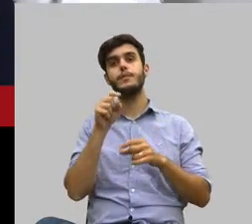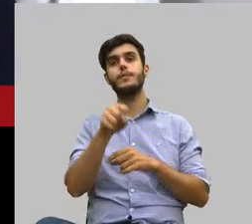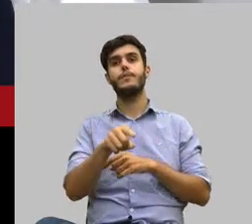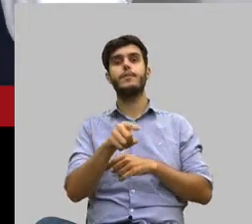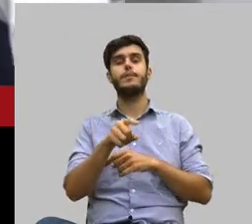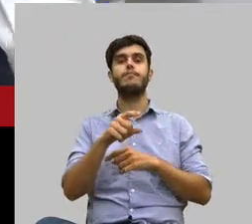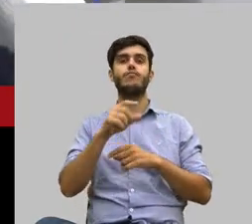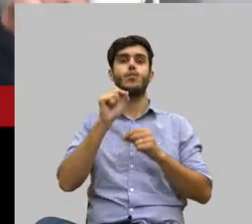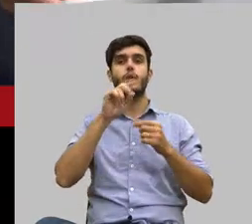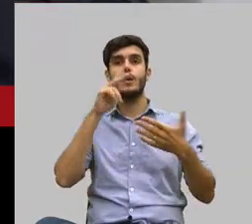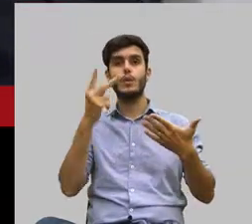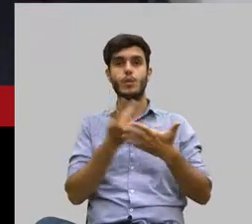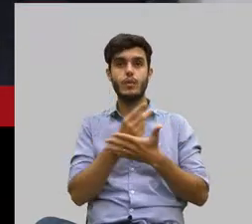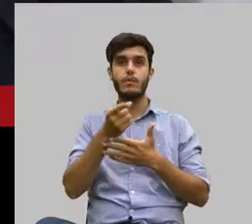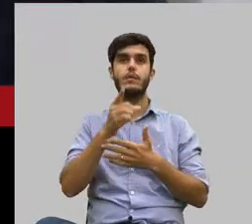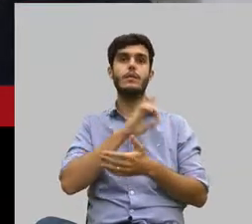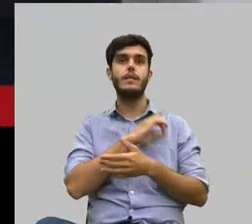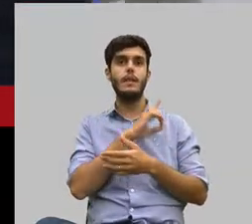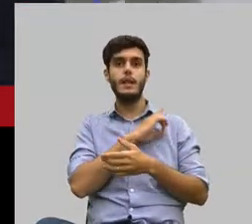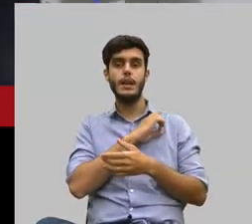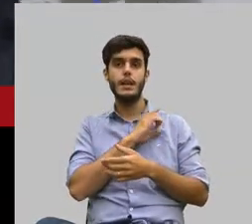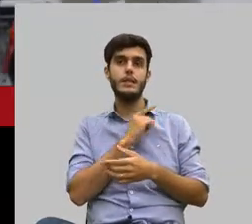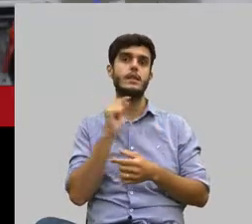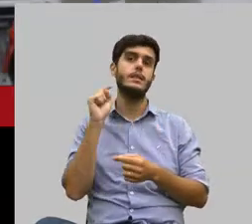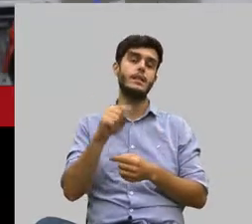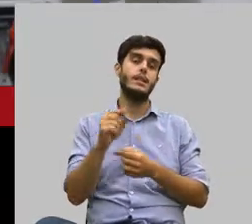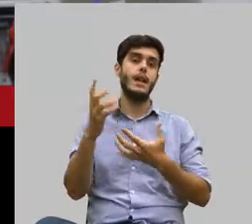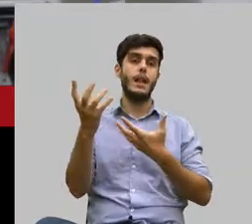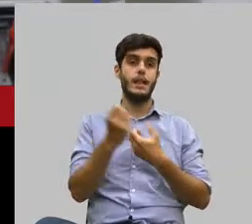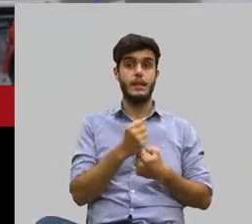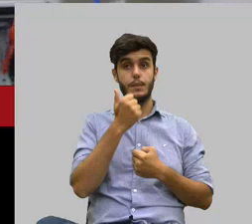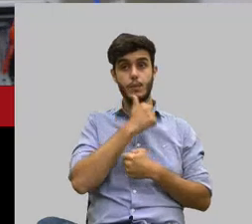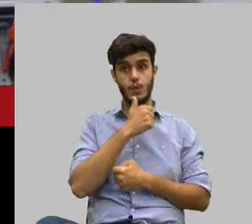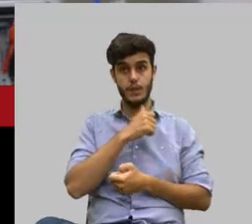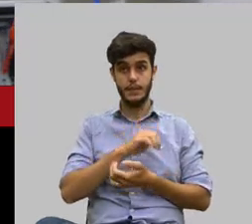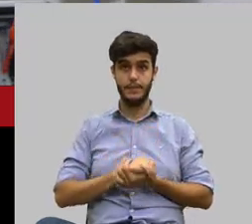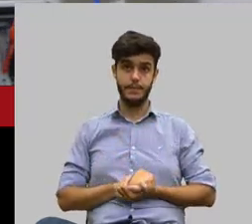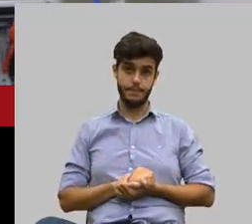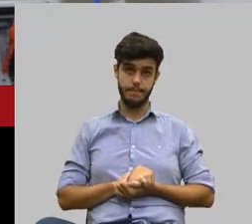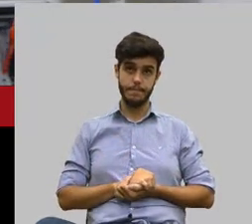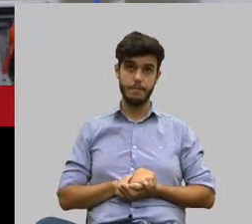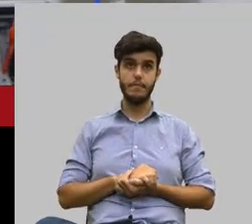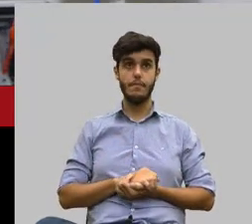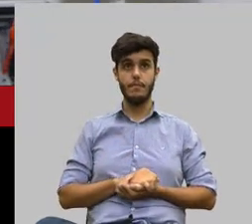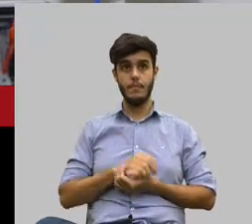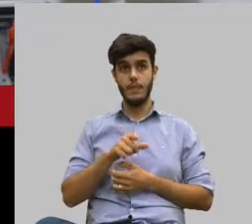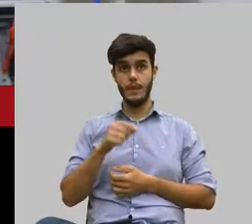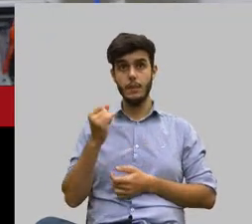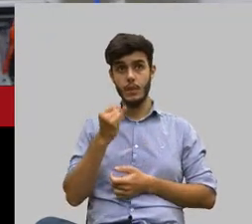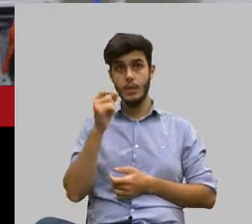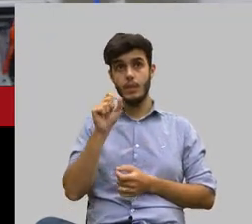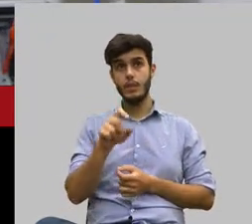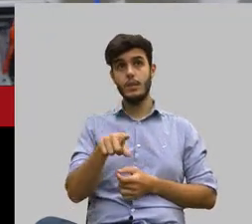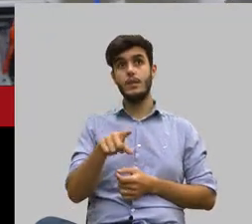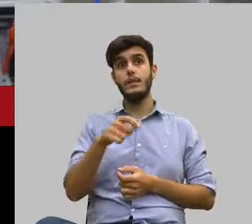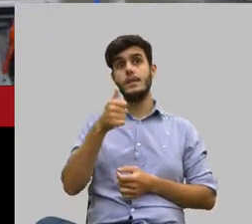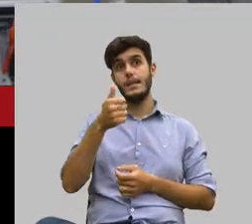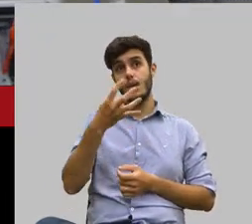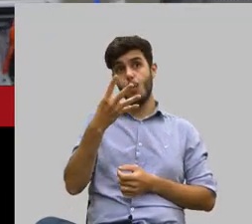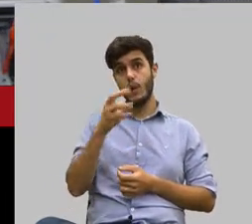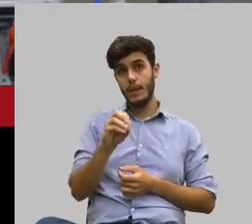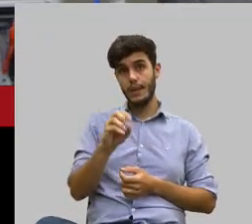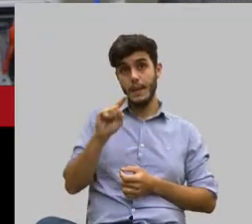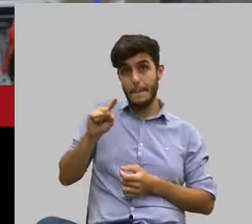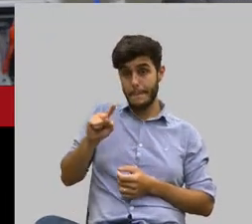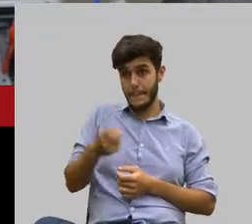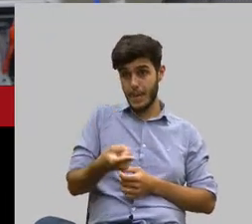situação as delegacias de atendimento às mulheres segundo o levantamento dela nós temos mais de 145.000